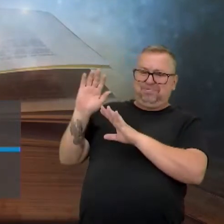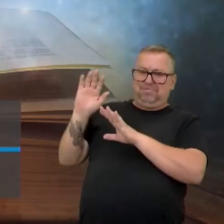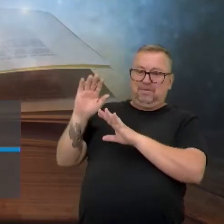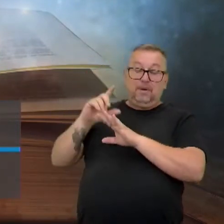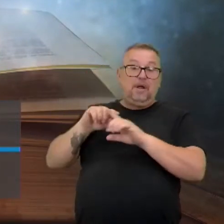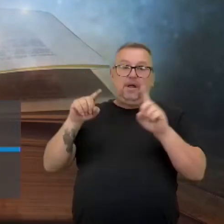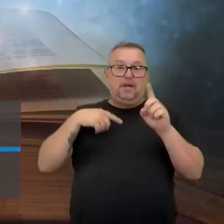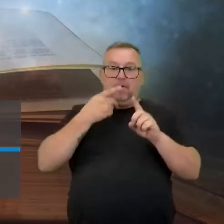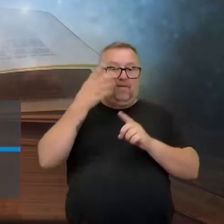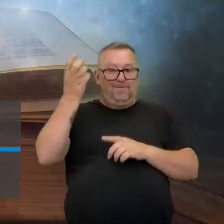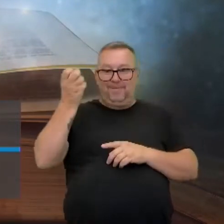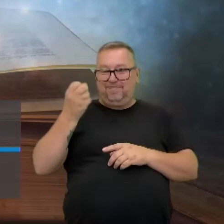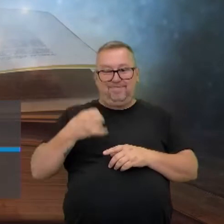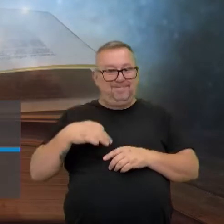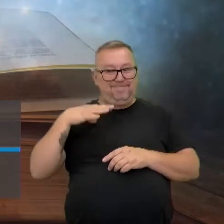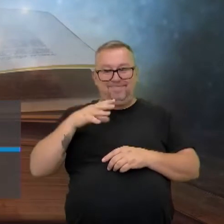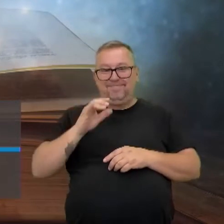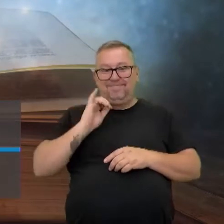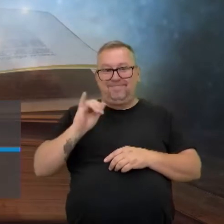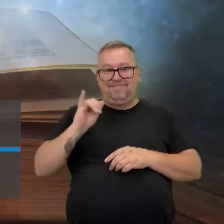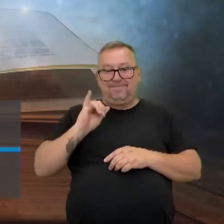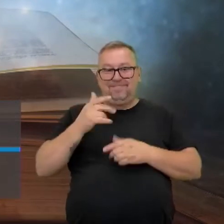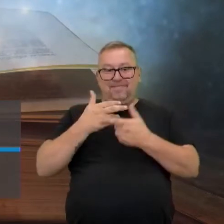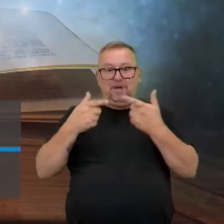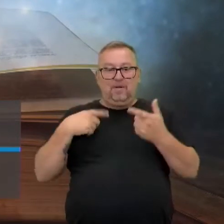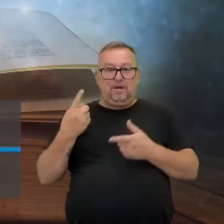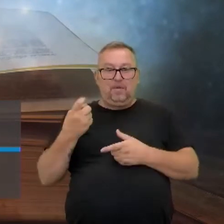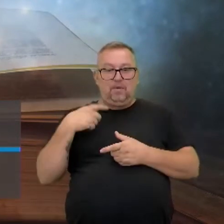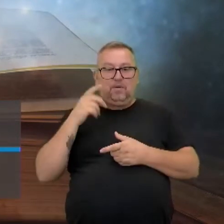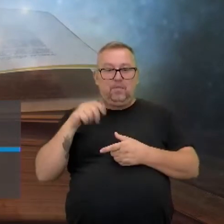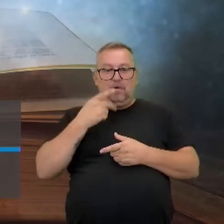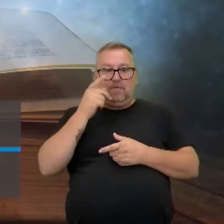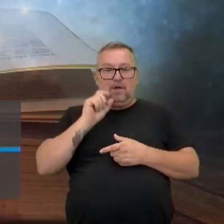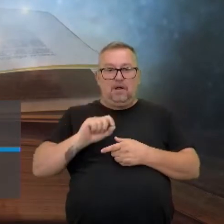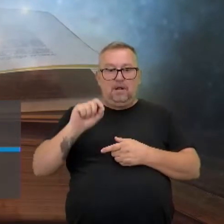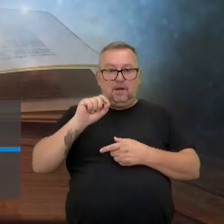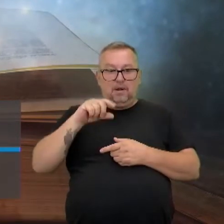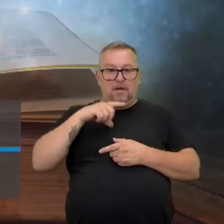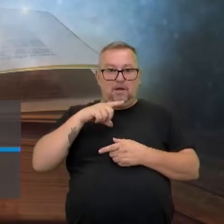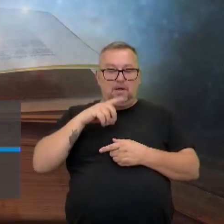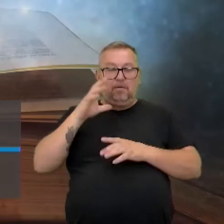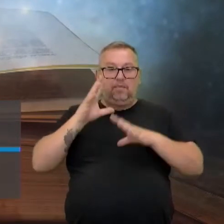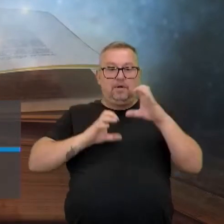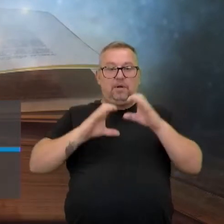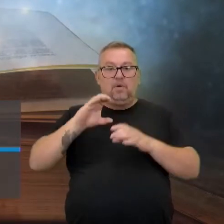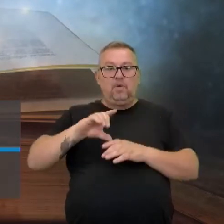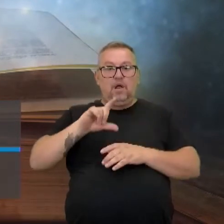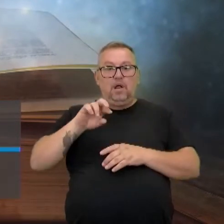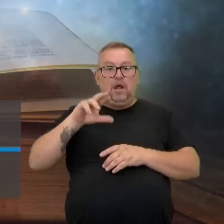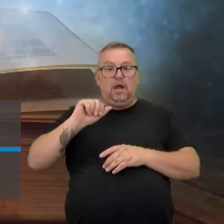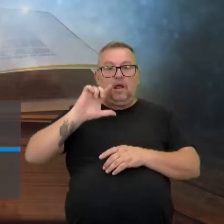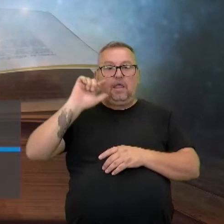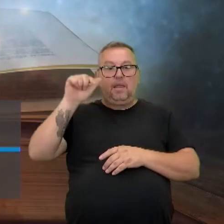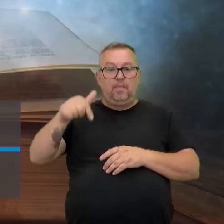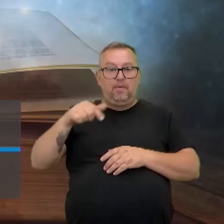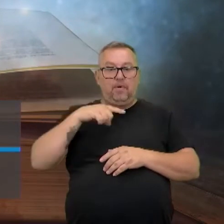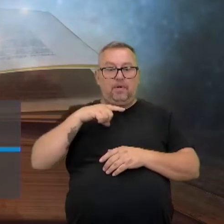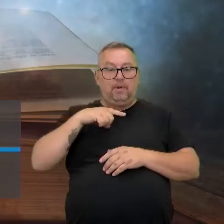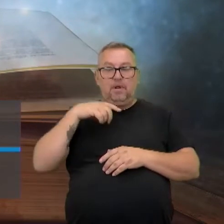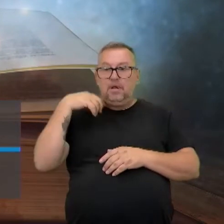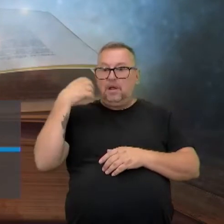vou contar o resto da história. A única coisa que eu posso dizer pra vocês é que ele acaba brigando com a Clara e depois ele acaba